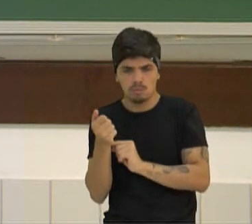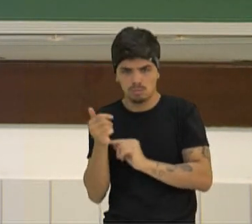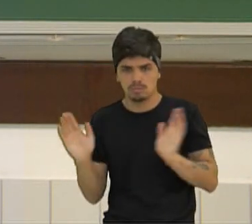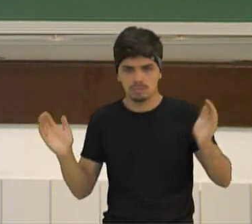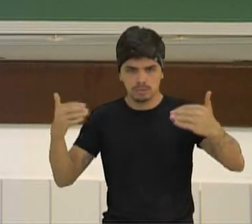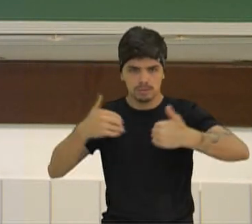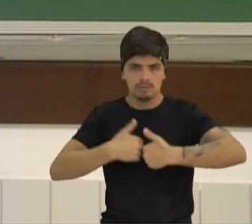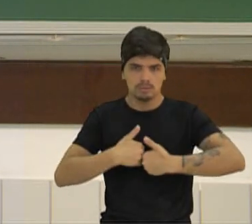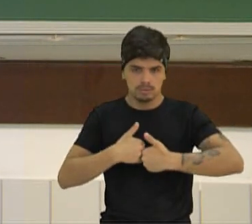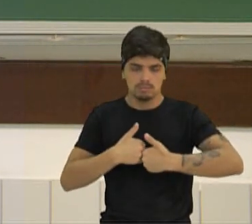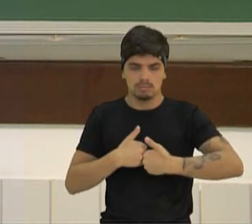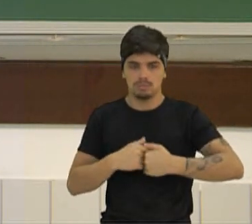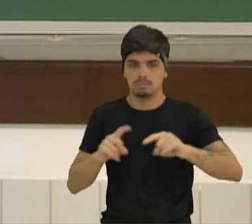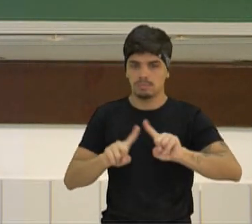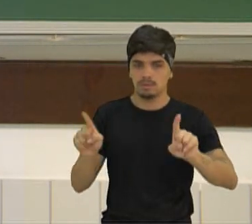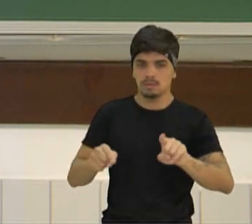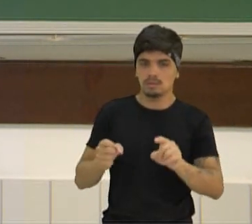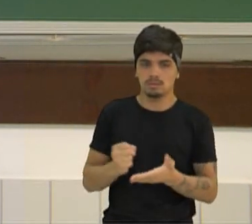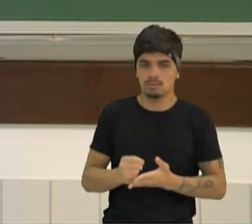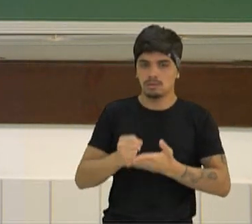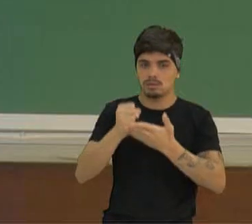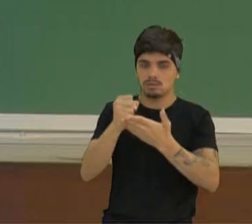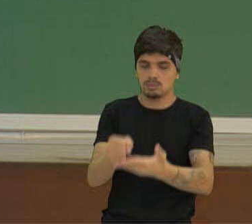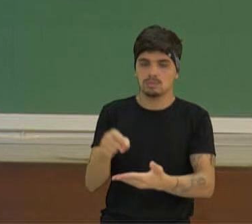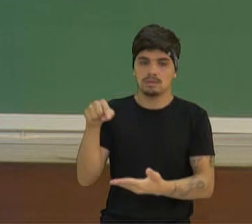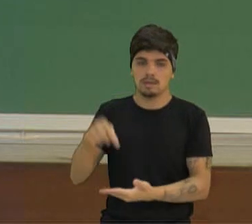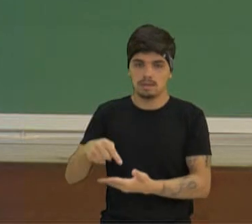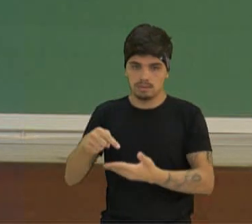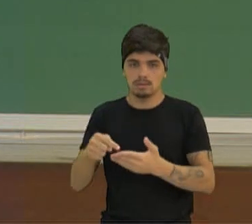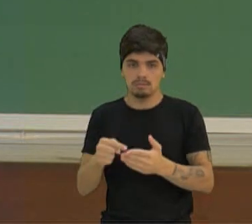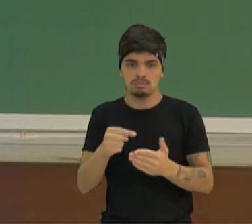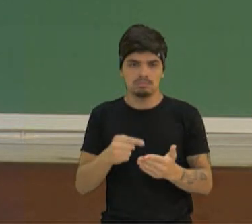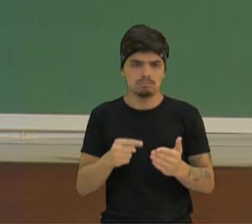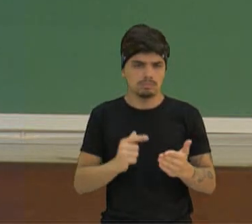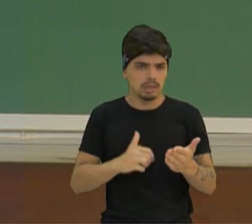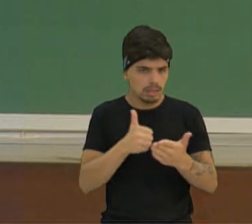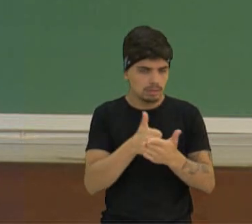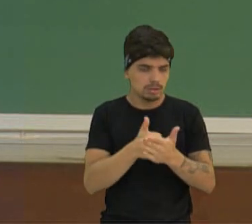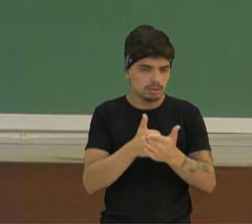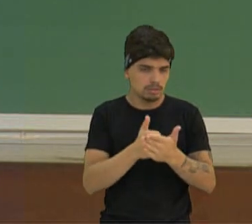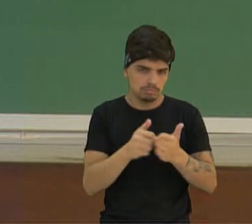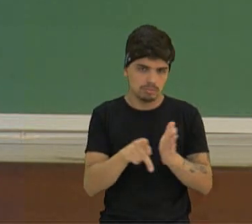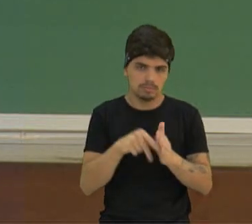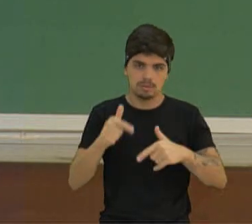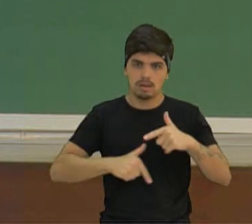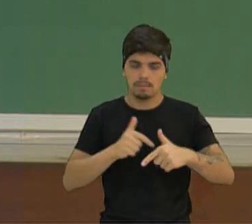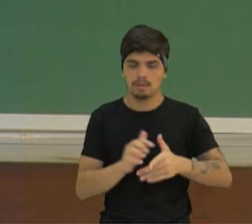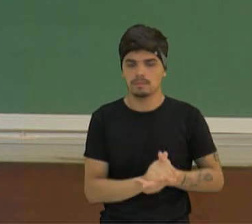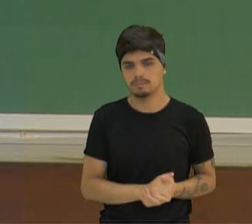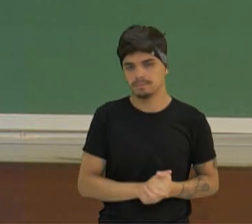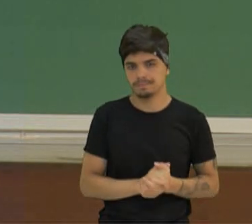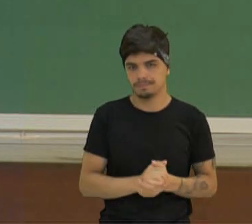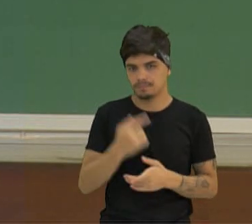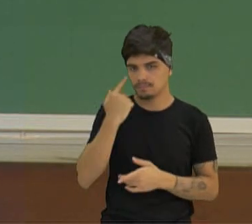e a sua ajuda o fuv o a se dedicar o trabalho dele vamos ver essa tirinha então e tem a tirinha